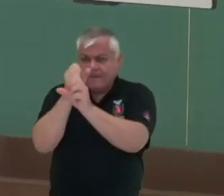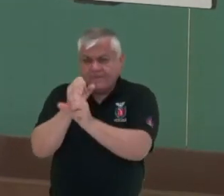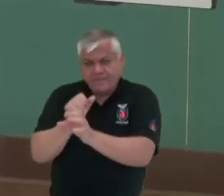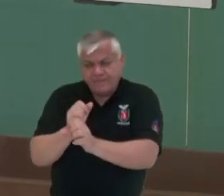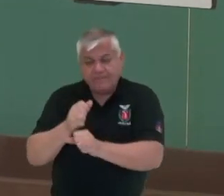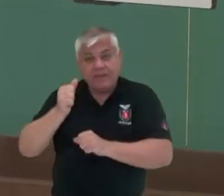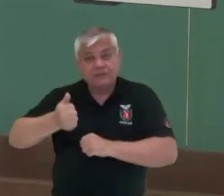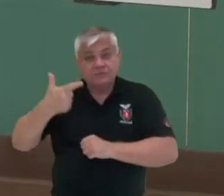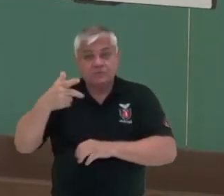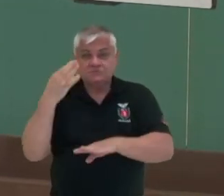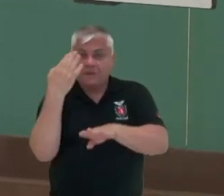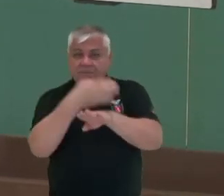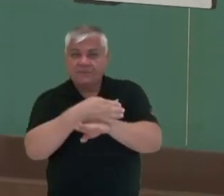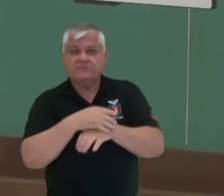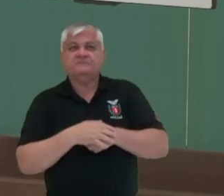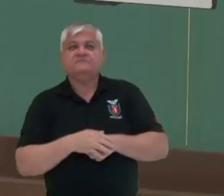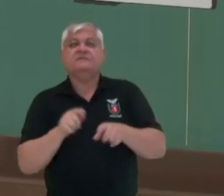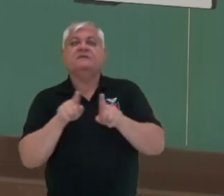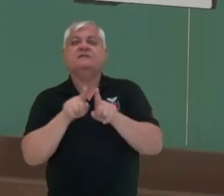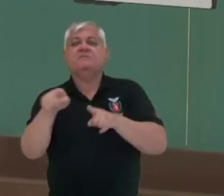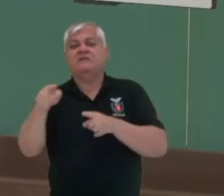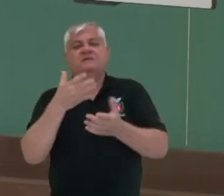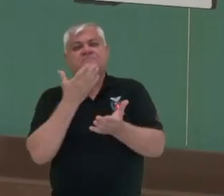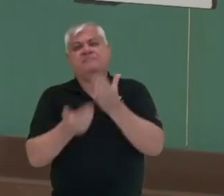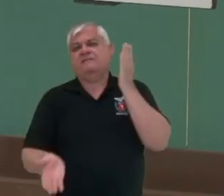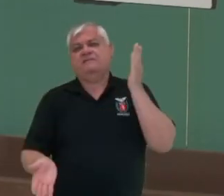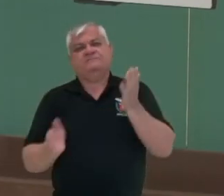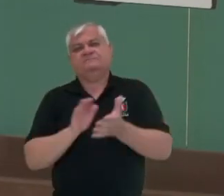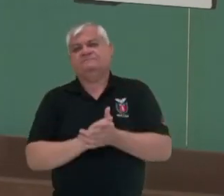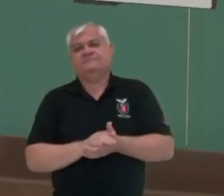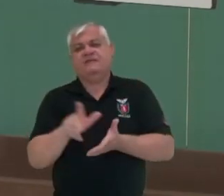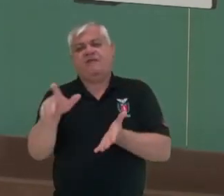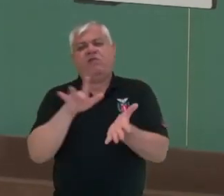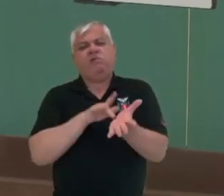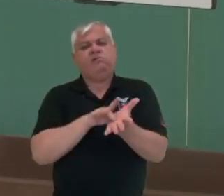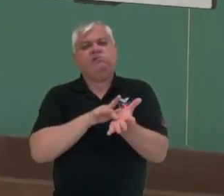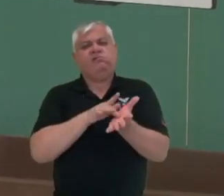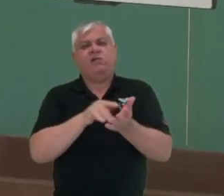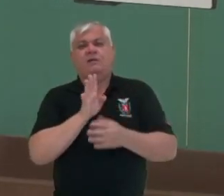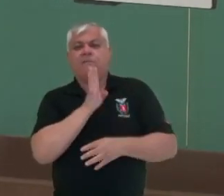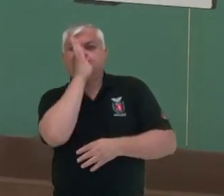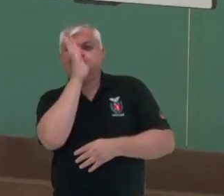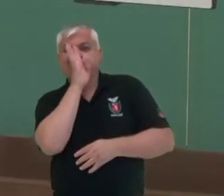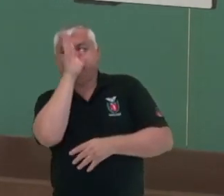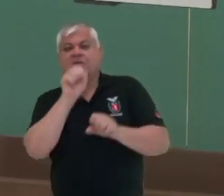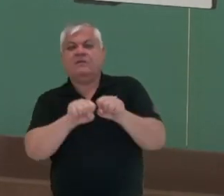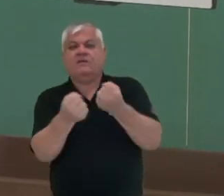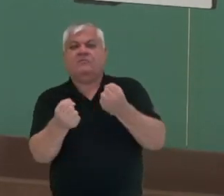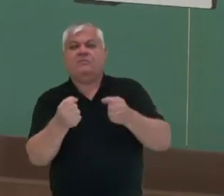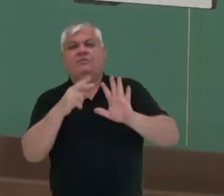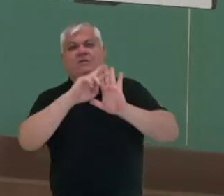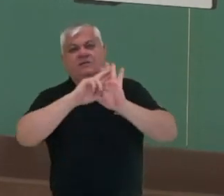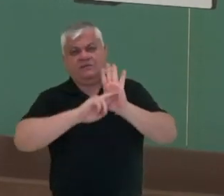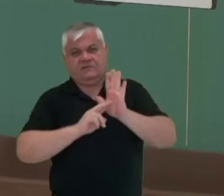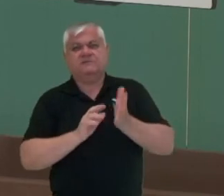meu adversário, e quando o oponente é desclassificado porque ele infringiu alguma regra que não poderia infringir.